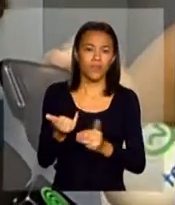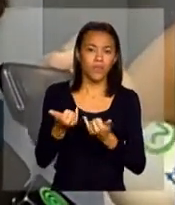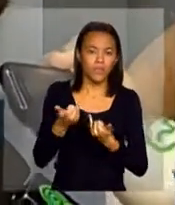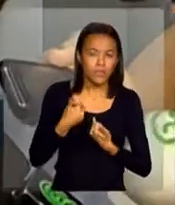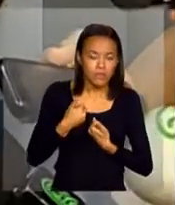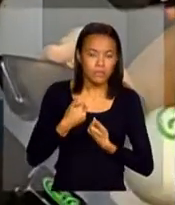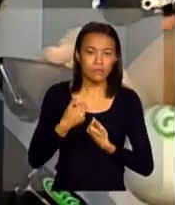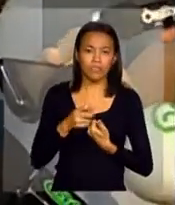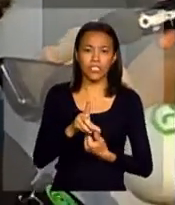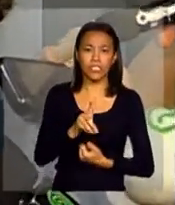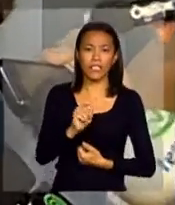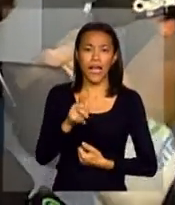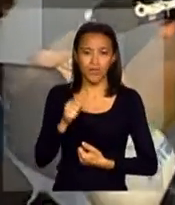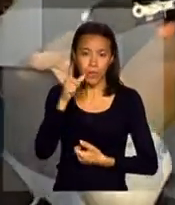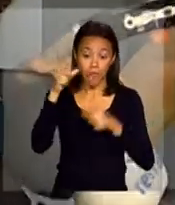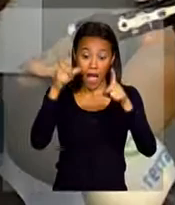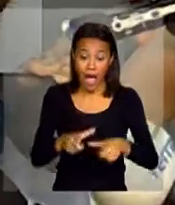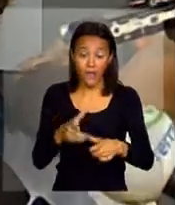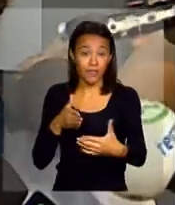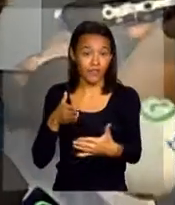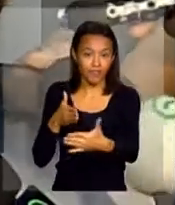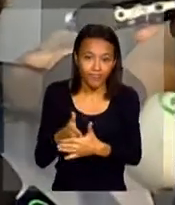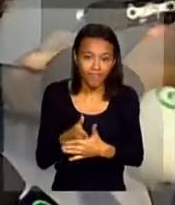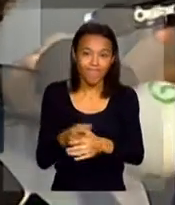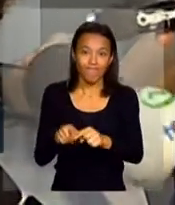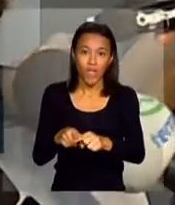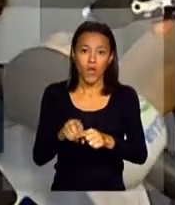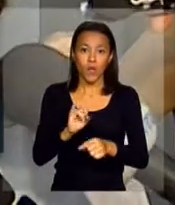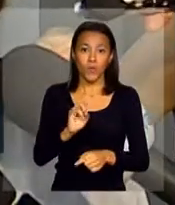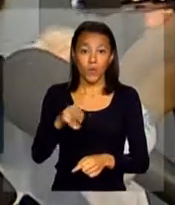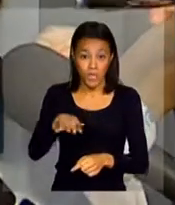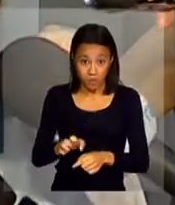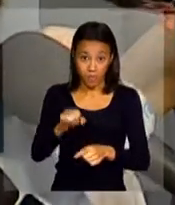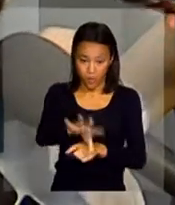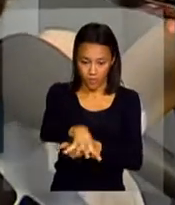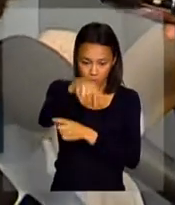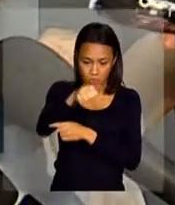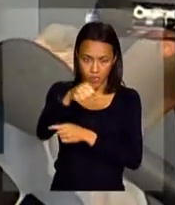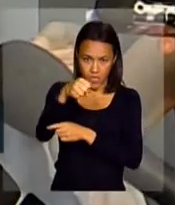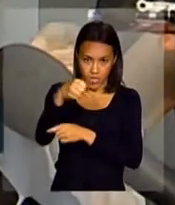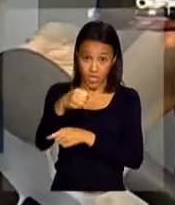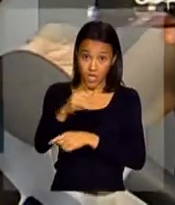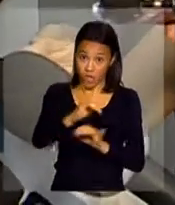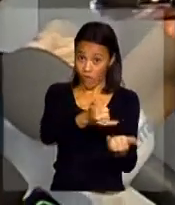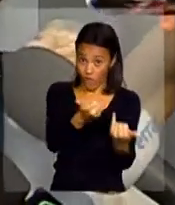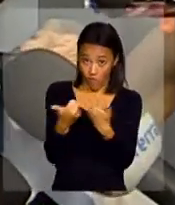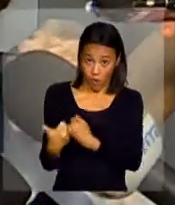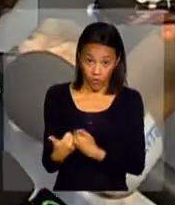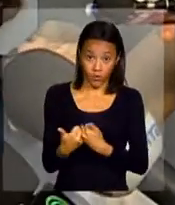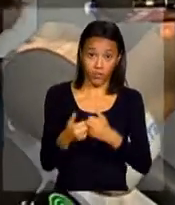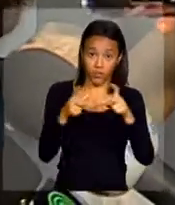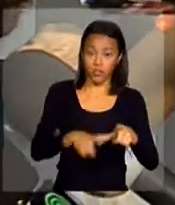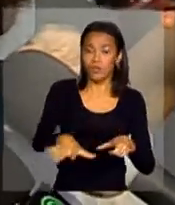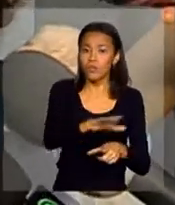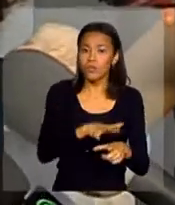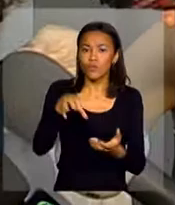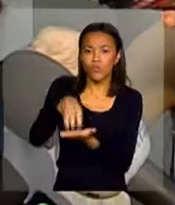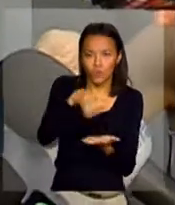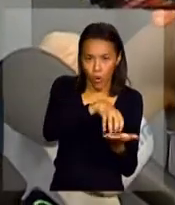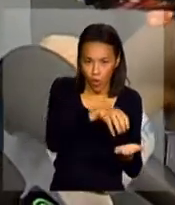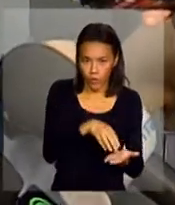base de dados, por exemplo, com as áreas embargadas. Quer dizer, o INPE poder receber informações dos órgãos ambientais, tá? Nós estamos